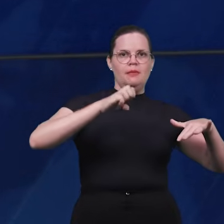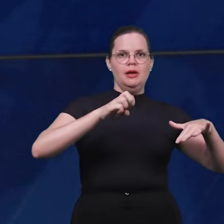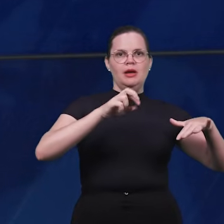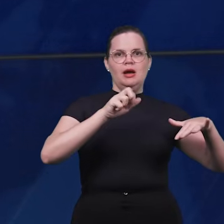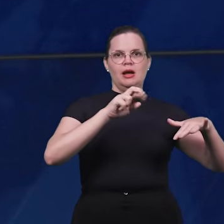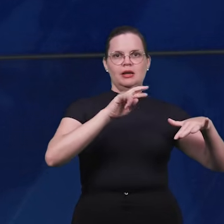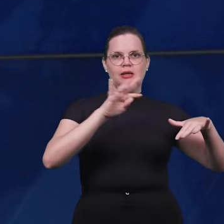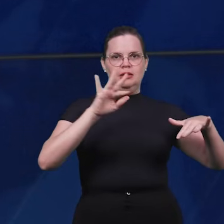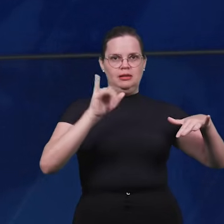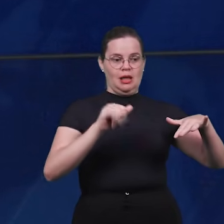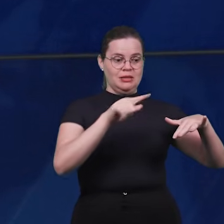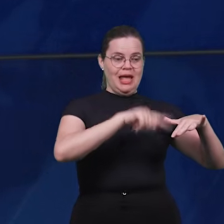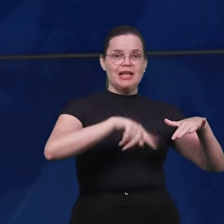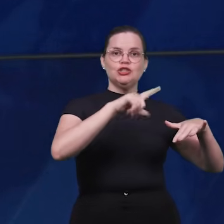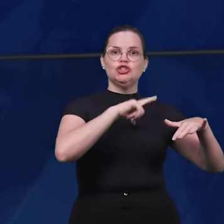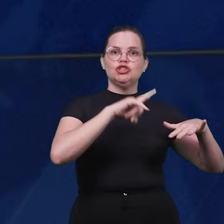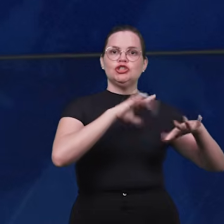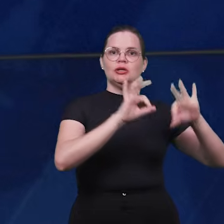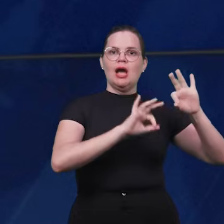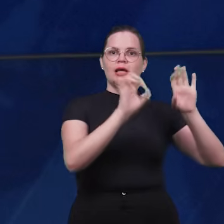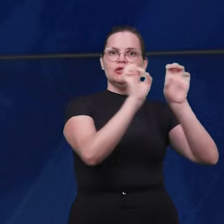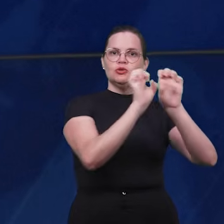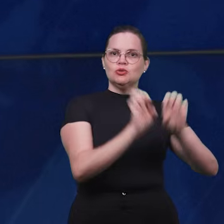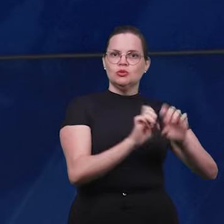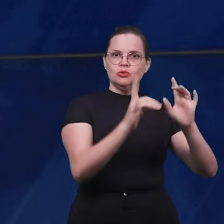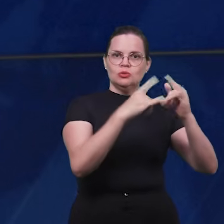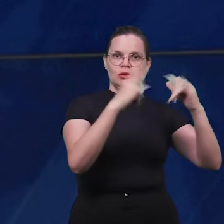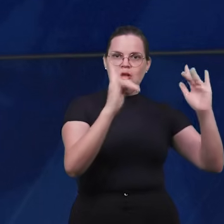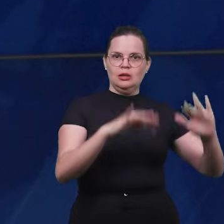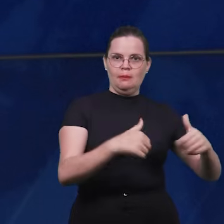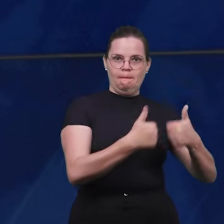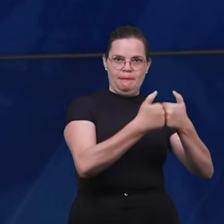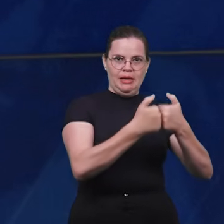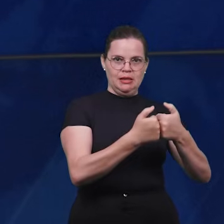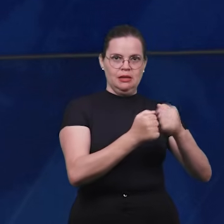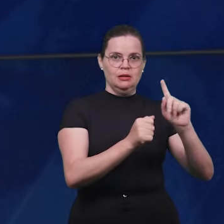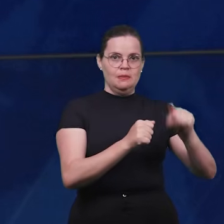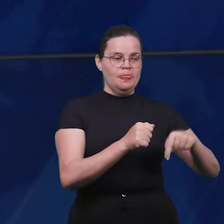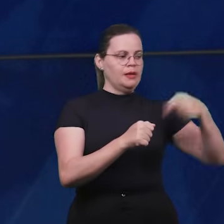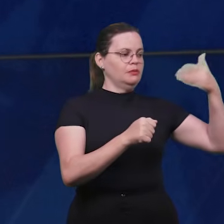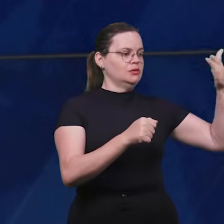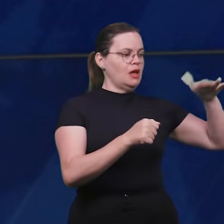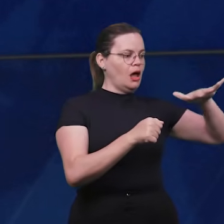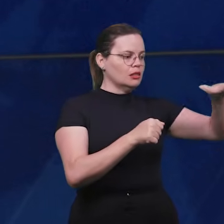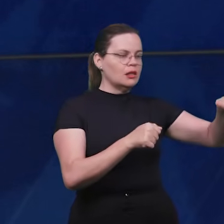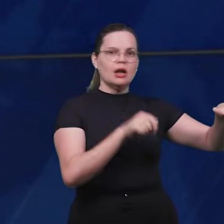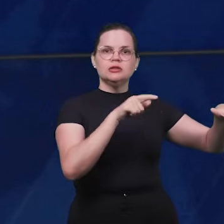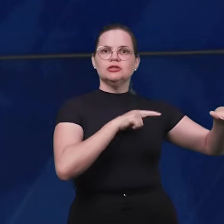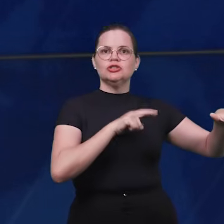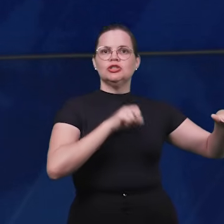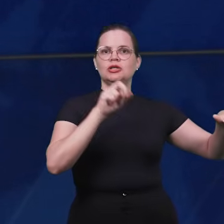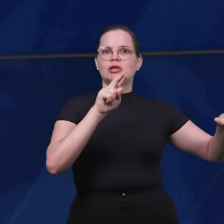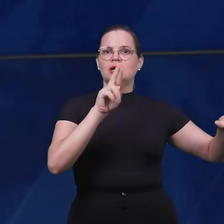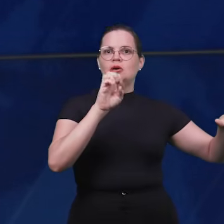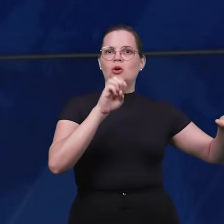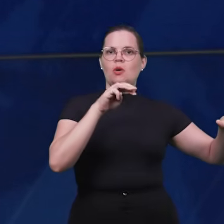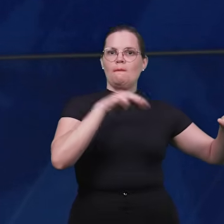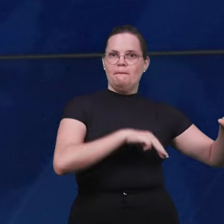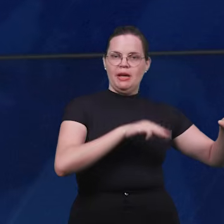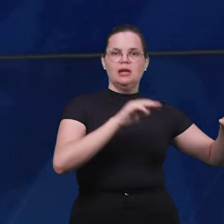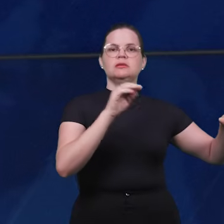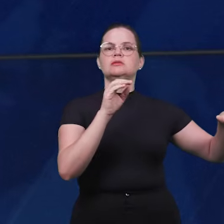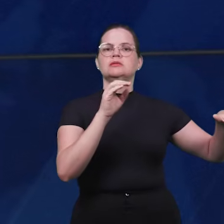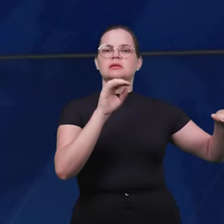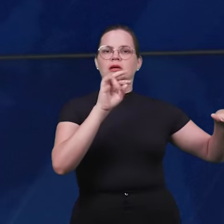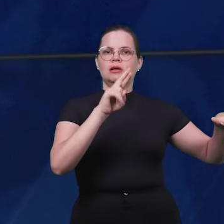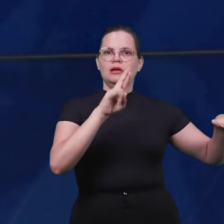do tabernáculo. E eles eram seguidos pelas tribos de Rúben, Simeão e Gade. Já no centro,